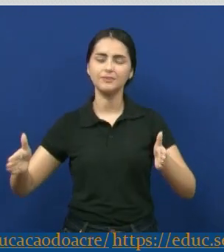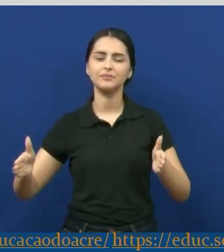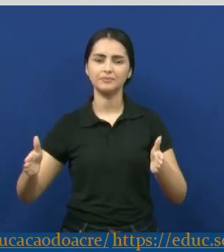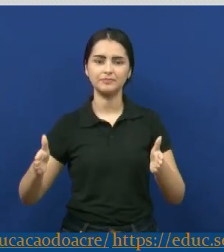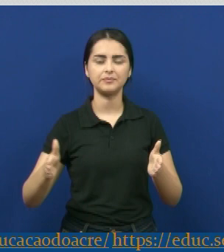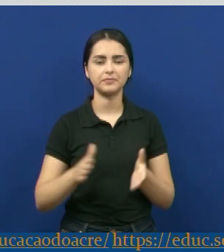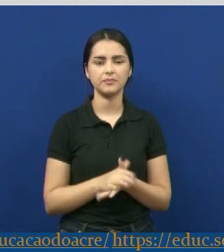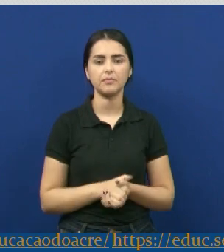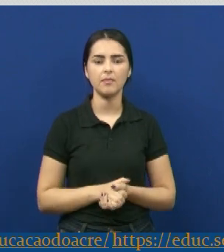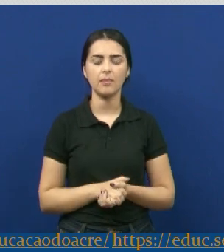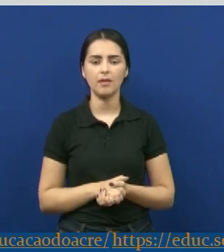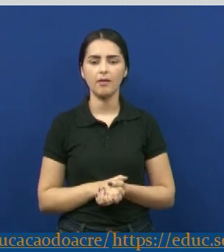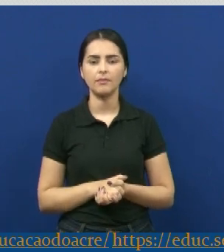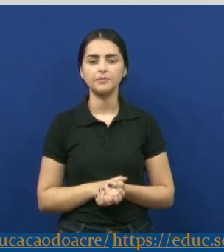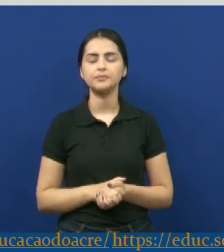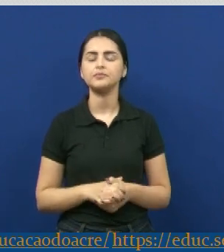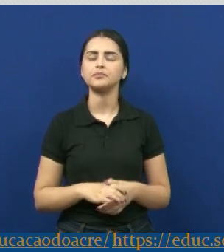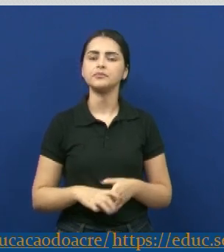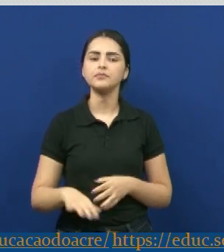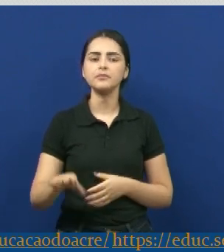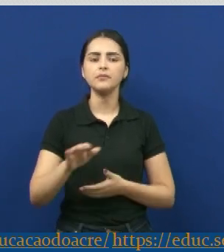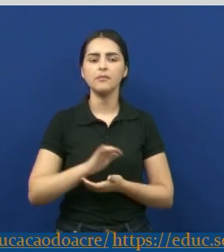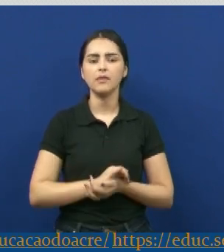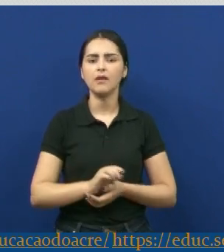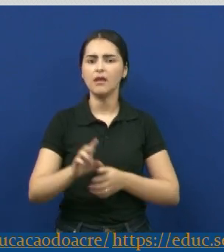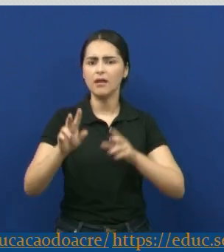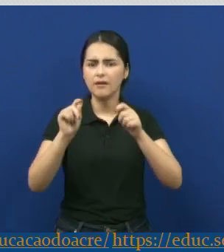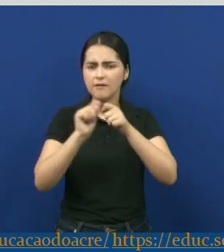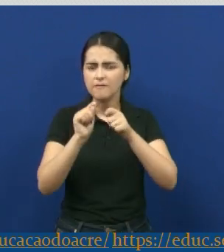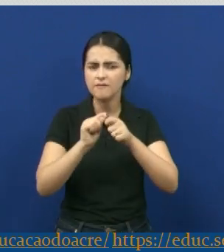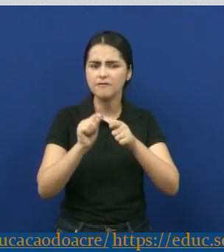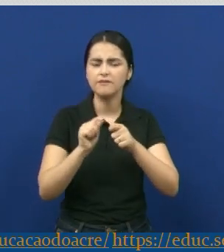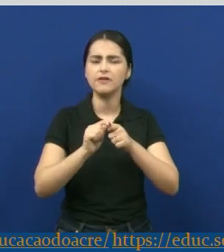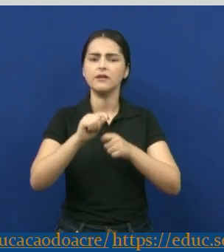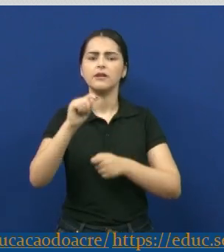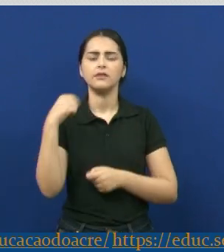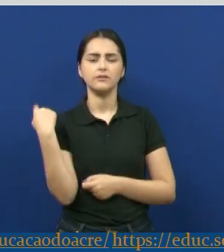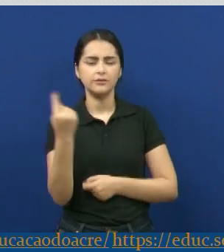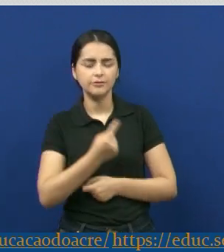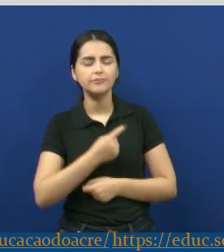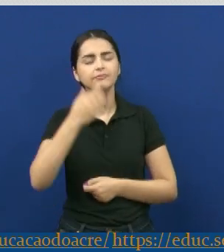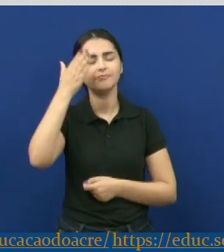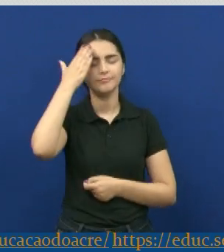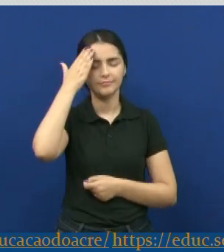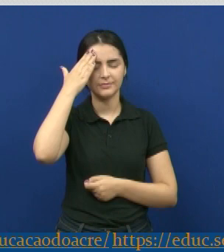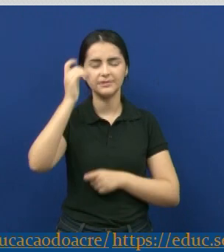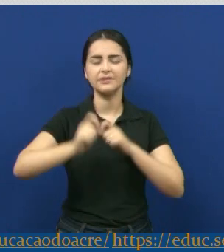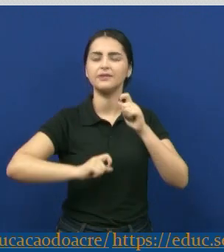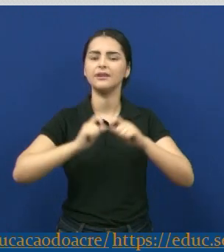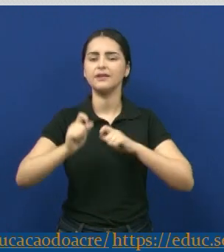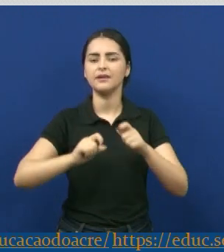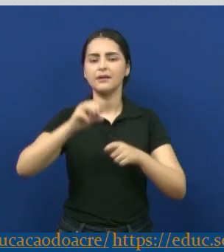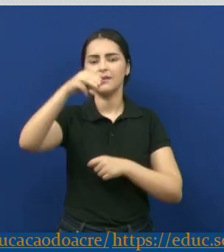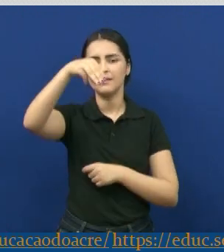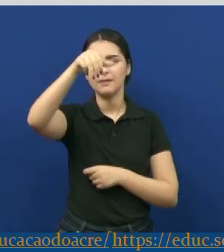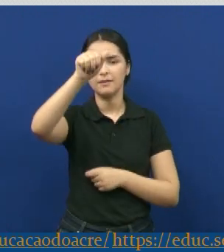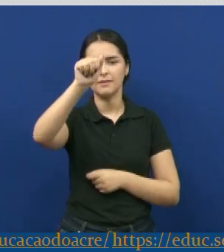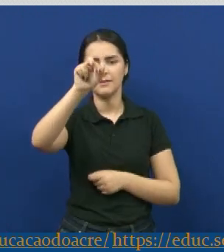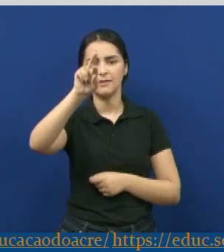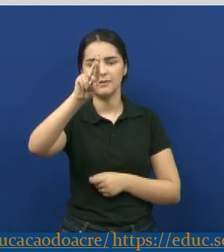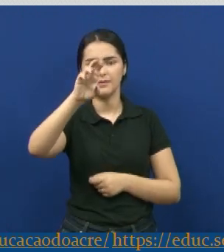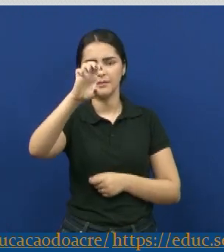a proclamação da República, ela, né, é um feito que nós atribuímos a quem? A Marechal Deodoro